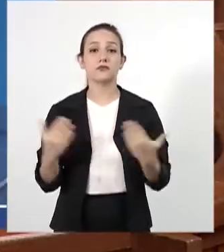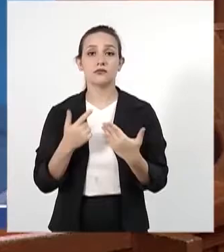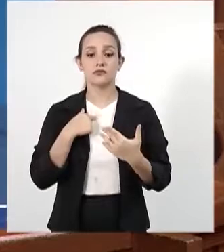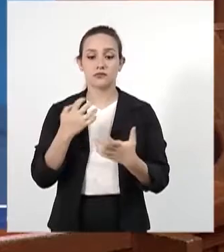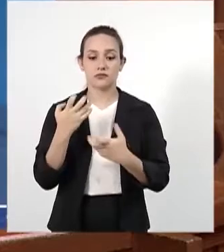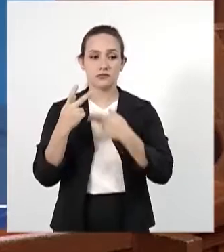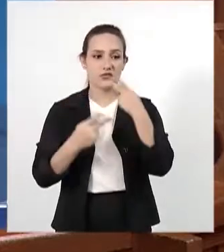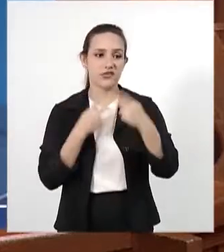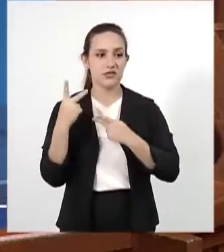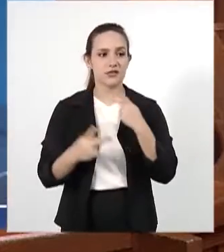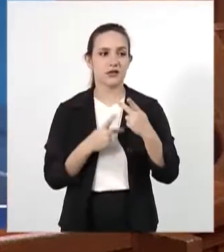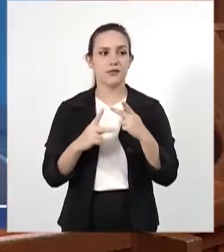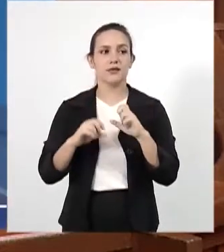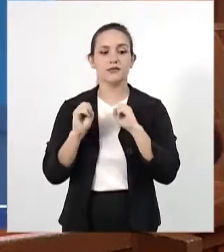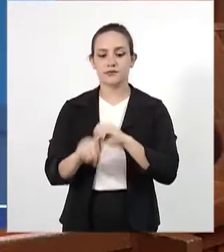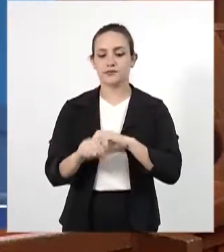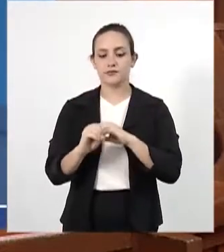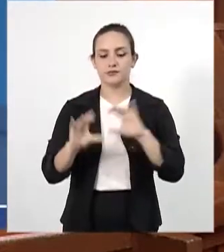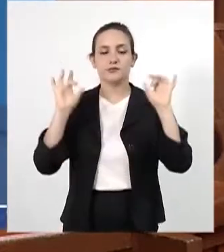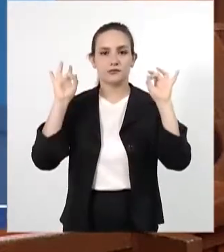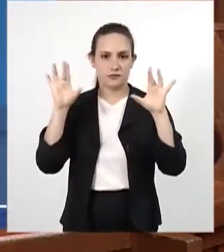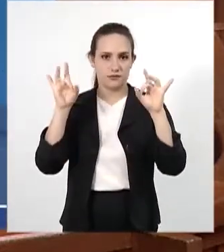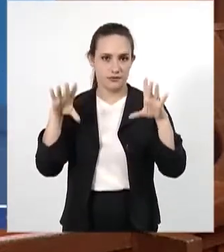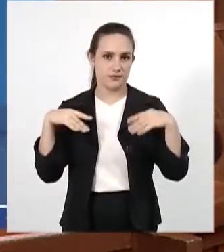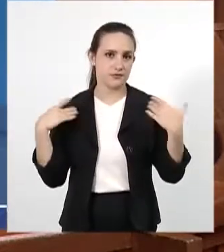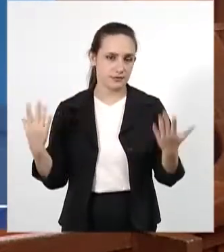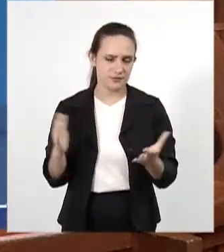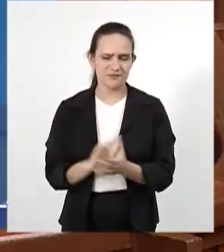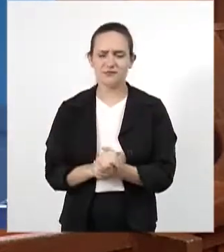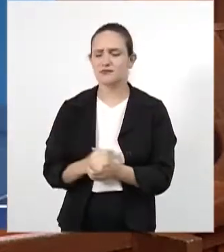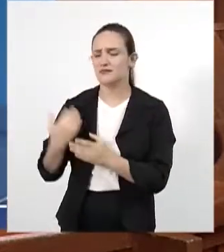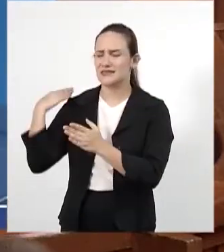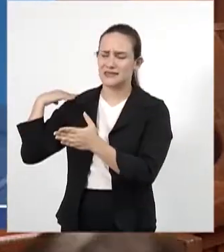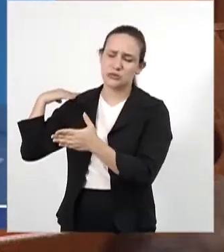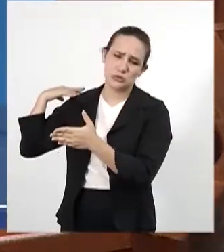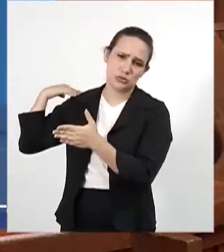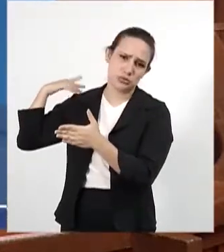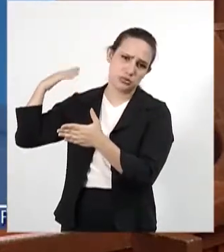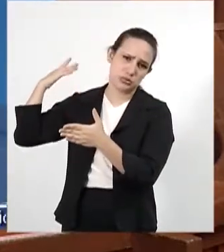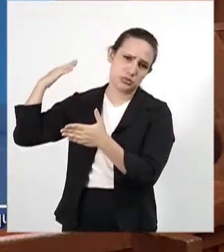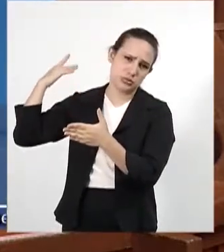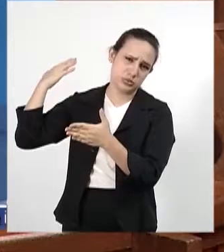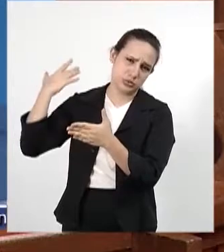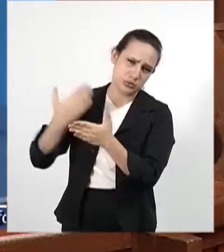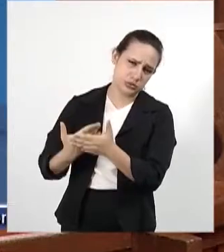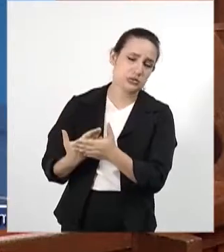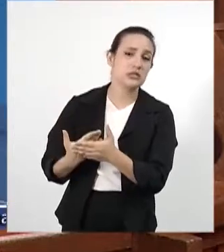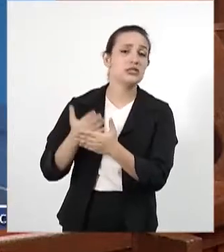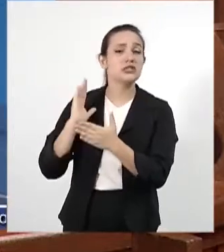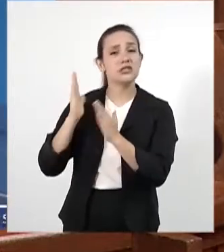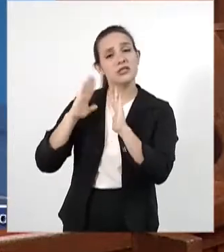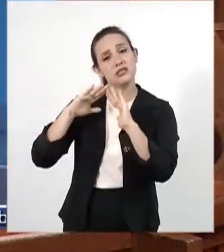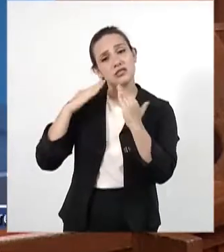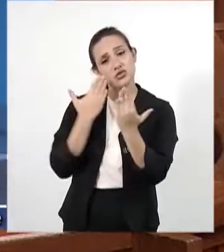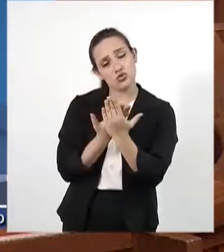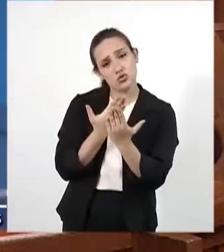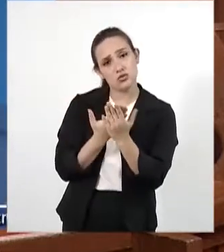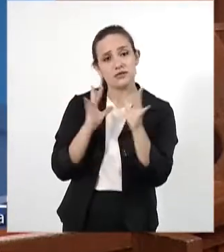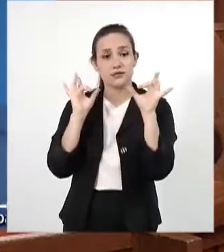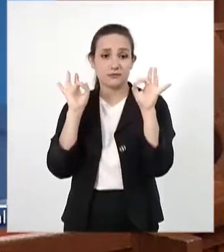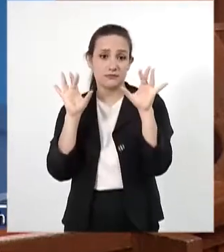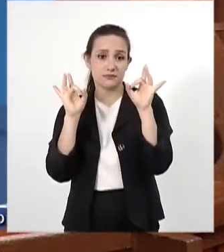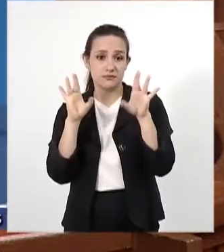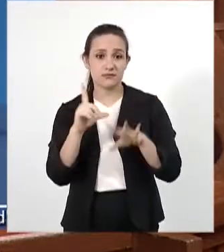especial. Desde sempre, estas escolas especiais, e obviamente